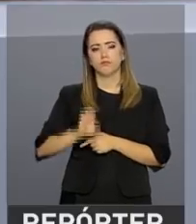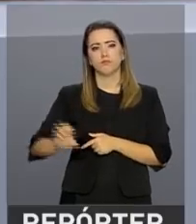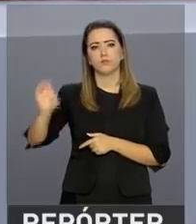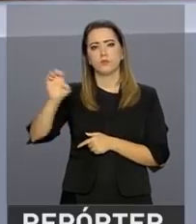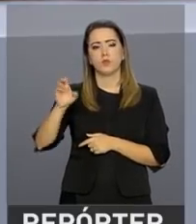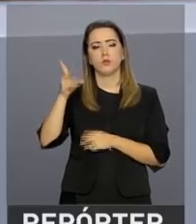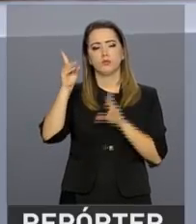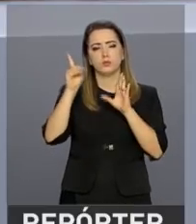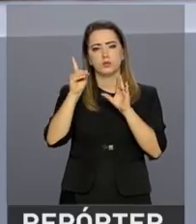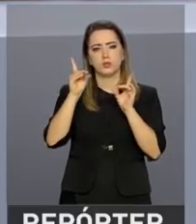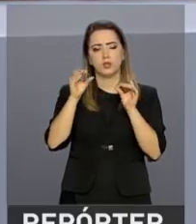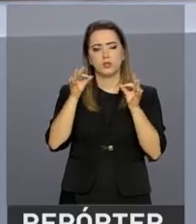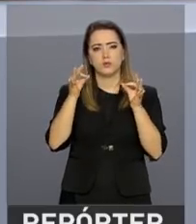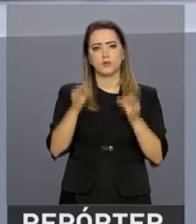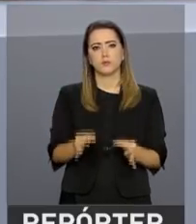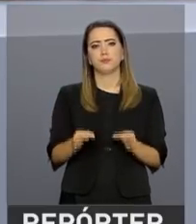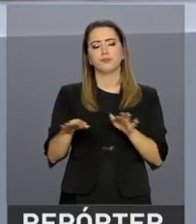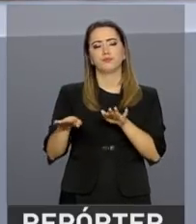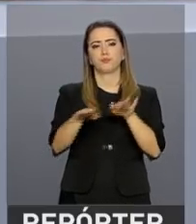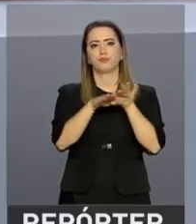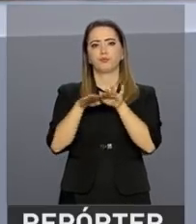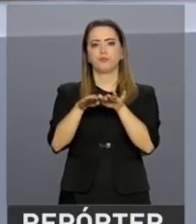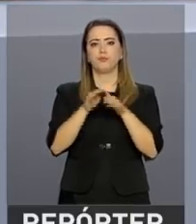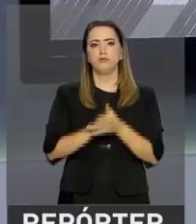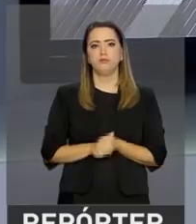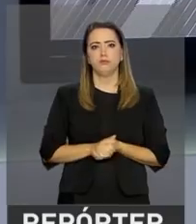ao estado de direito e à democracia